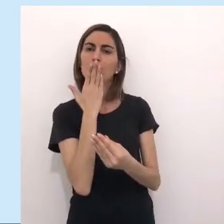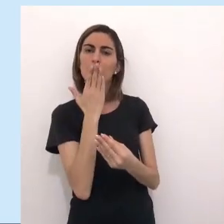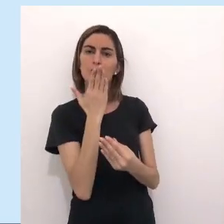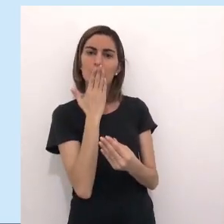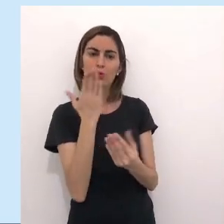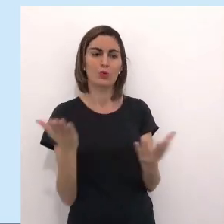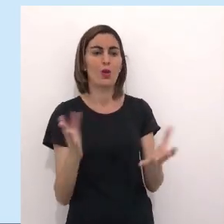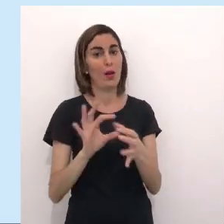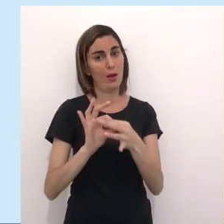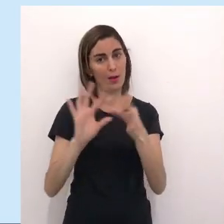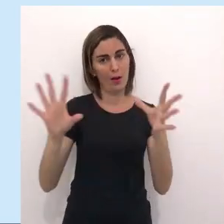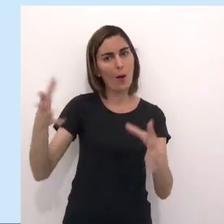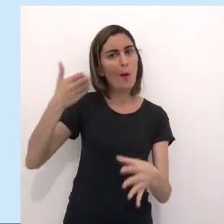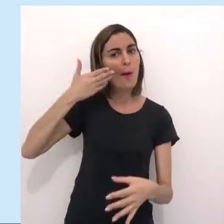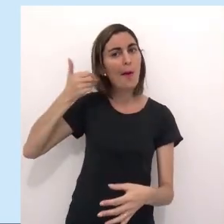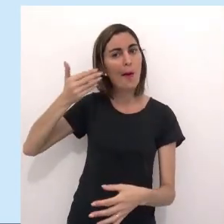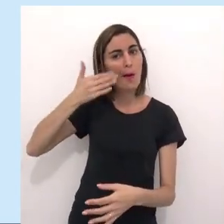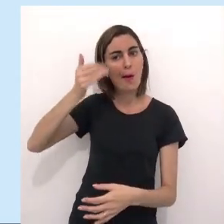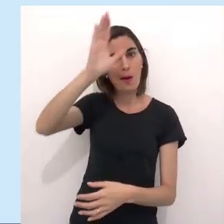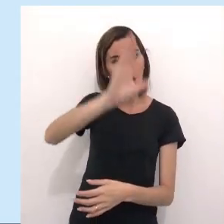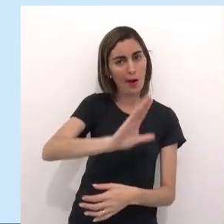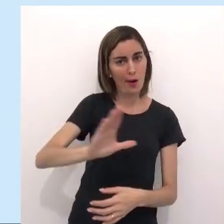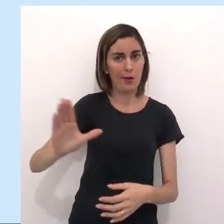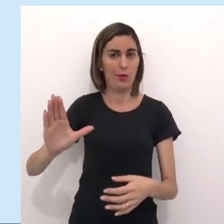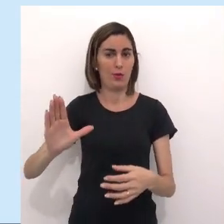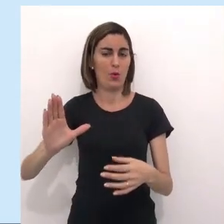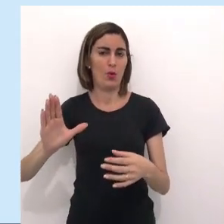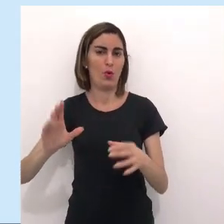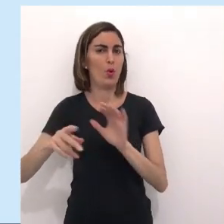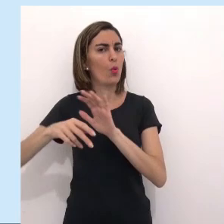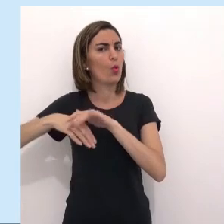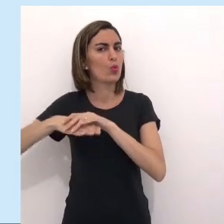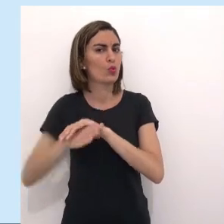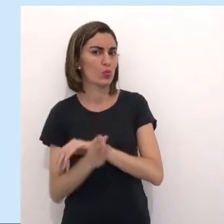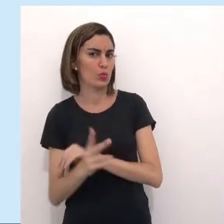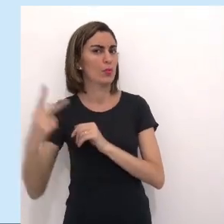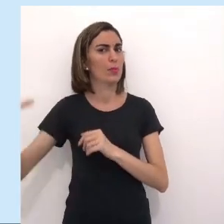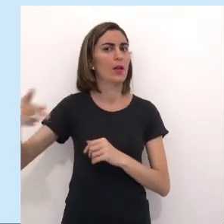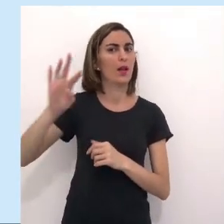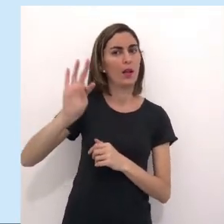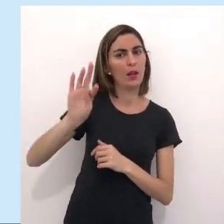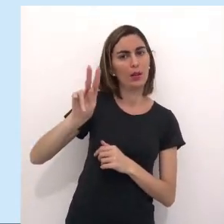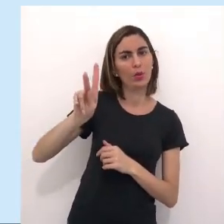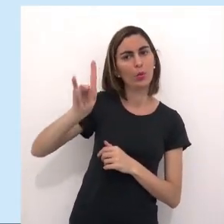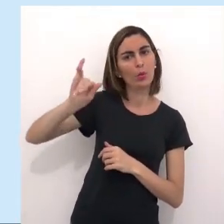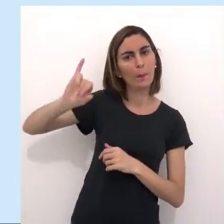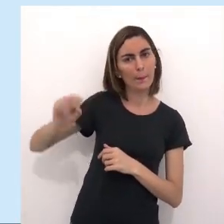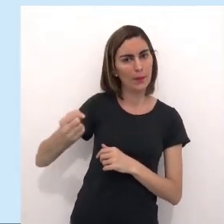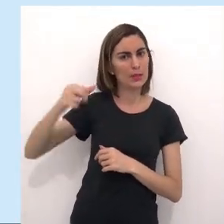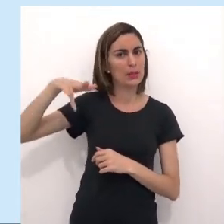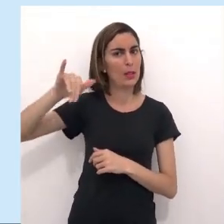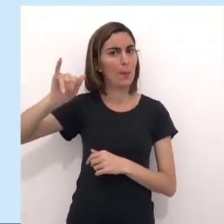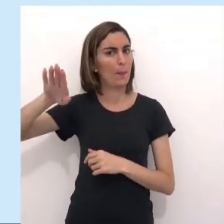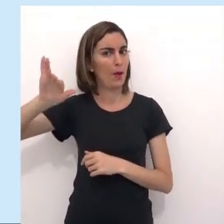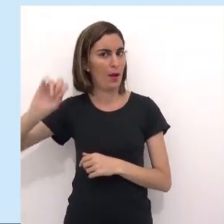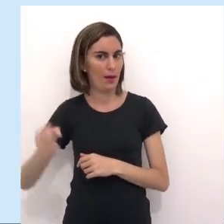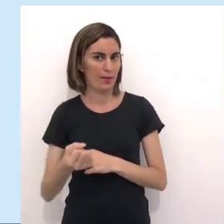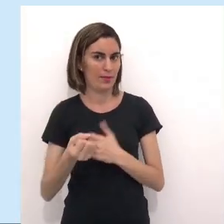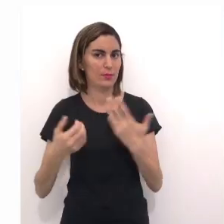a cultura católica de uma forma aos moldes tupinambás, segundo Weifman, aos moldes